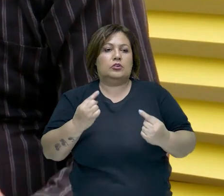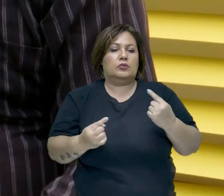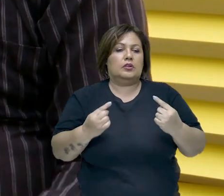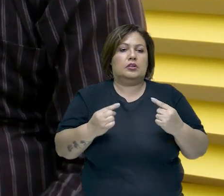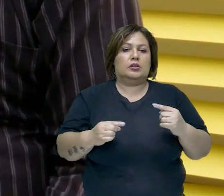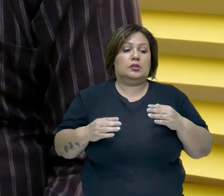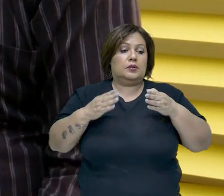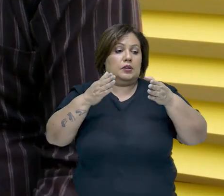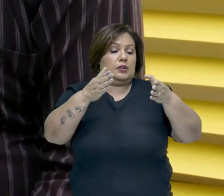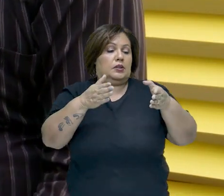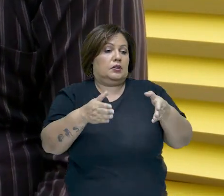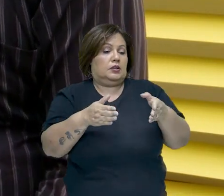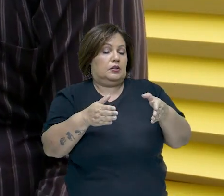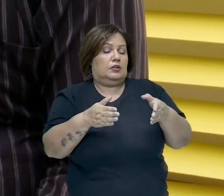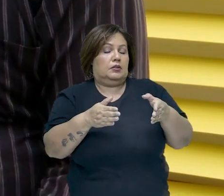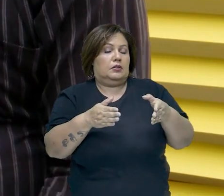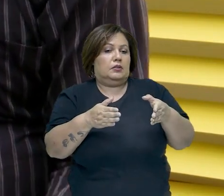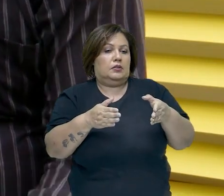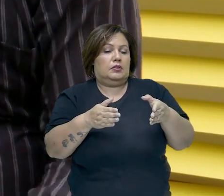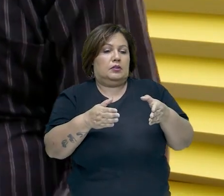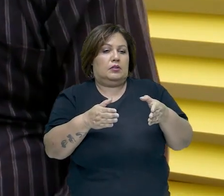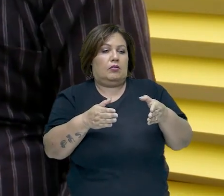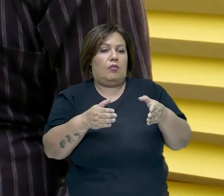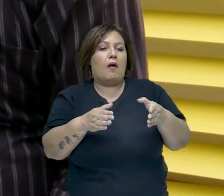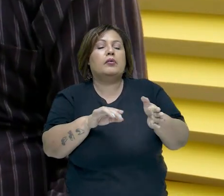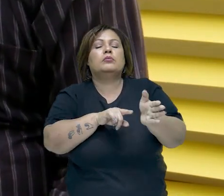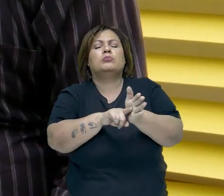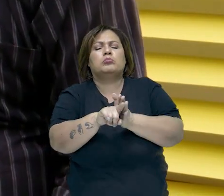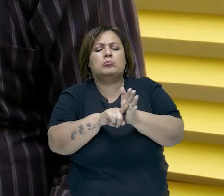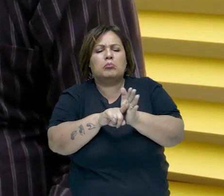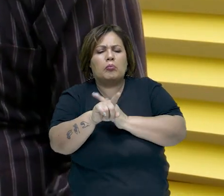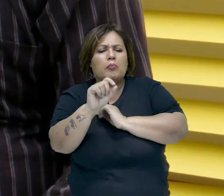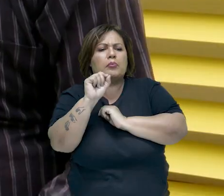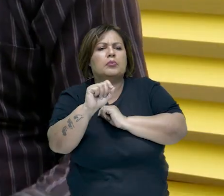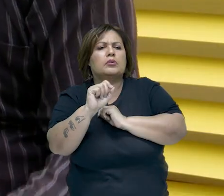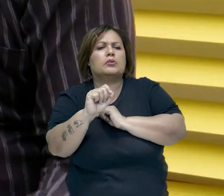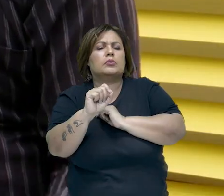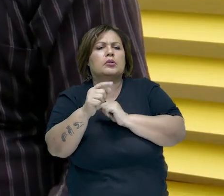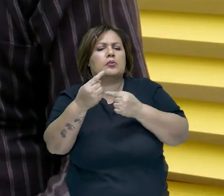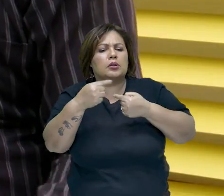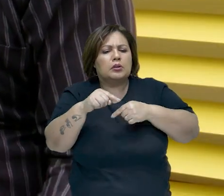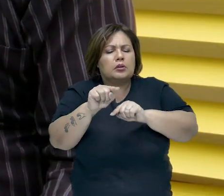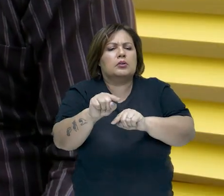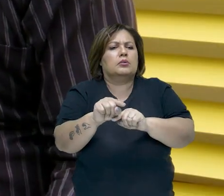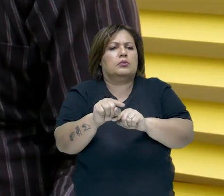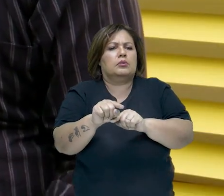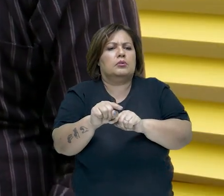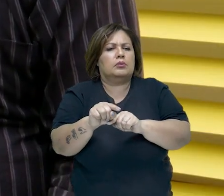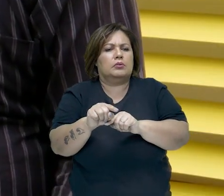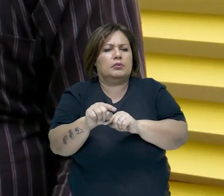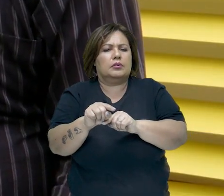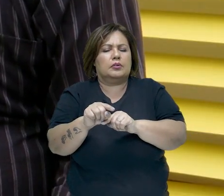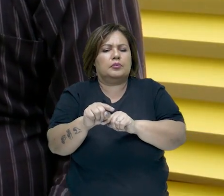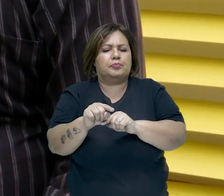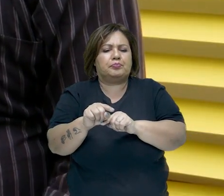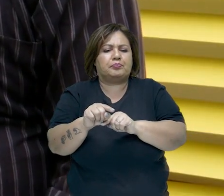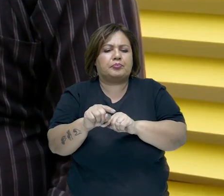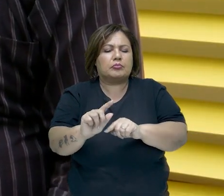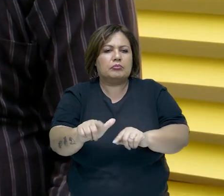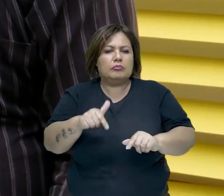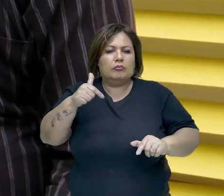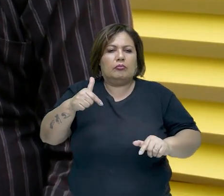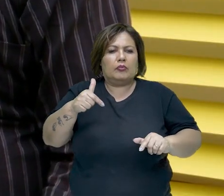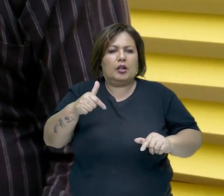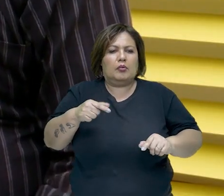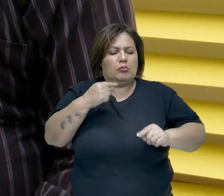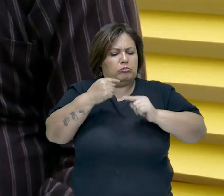as principais regiões, fazer o confisco também, né, no combate ostensivo à